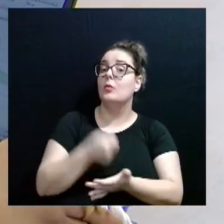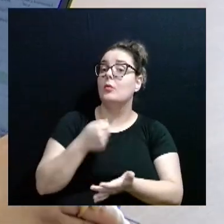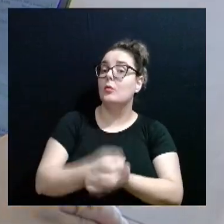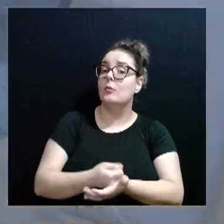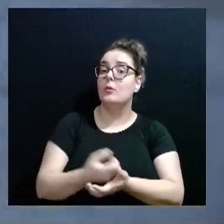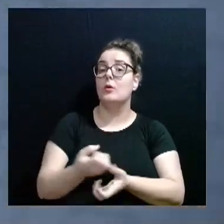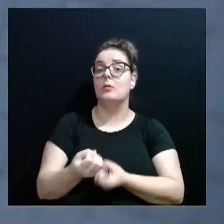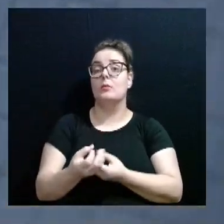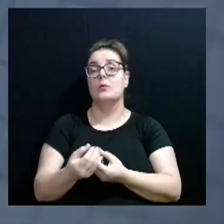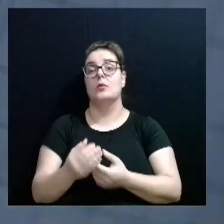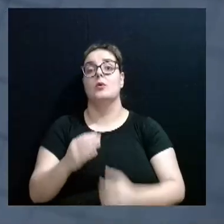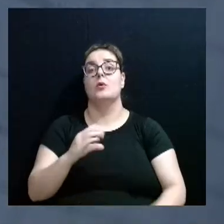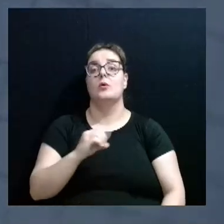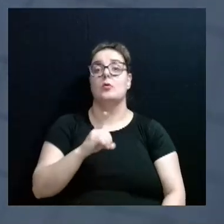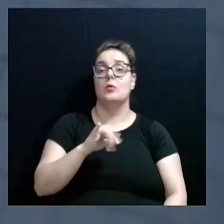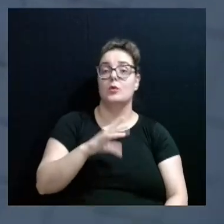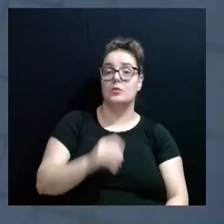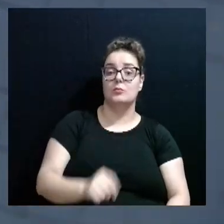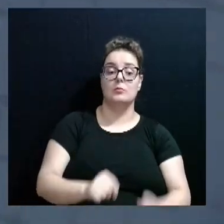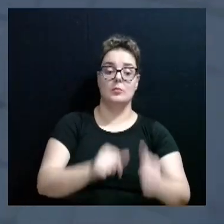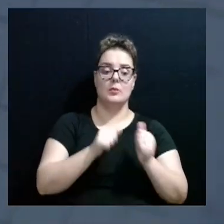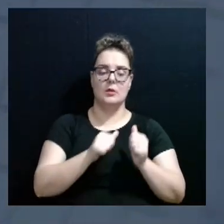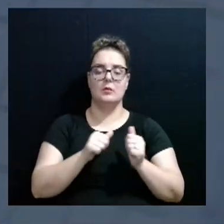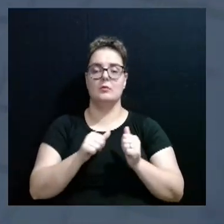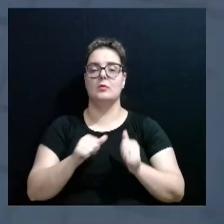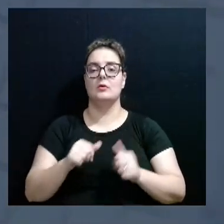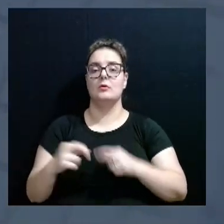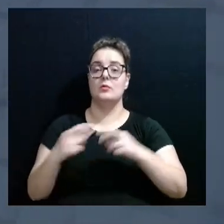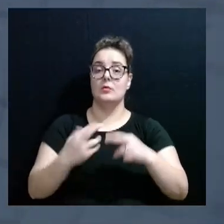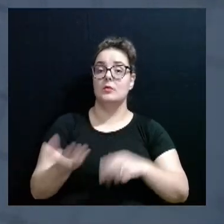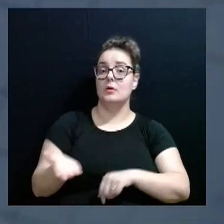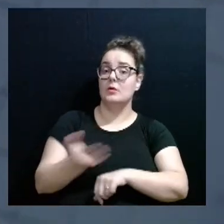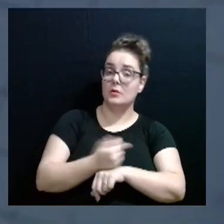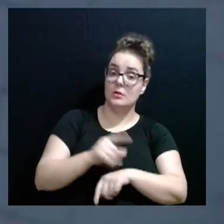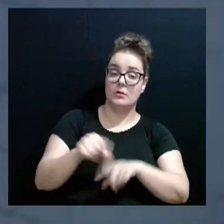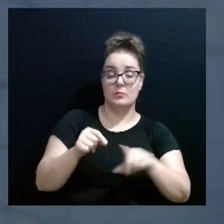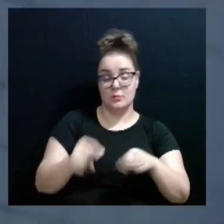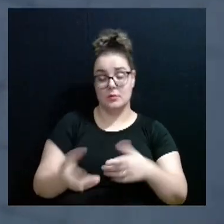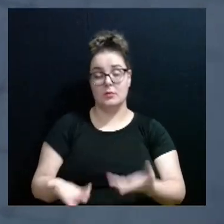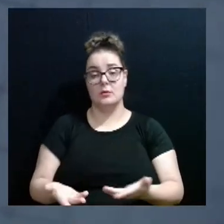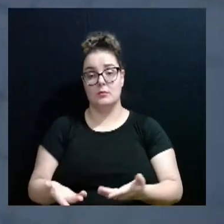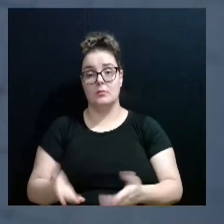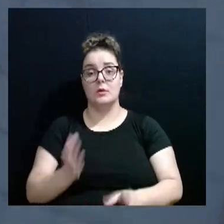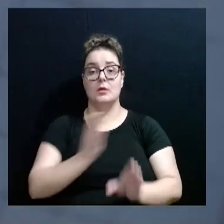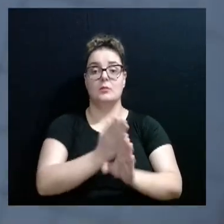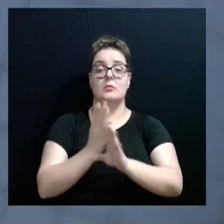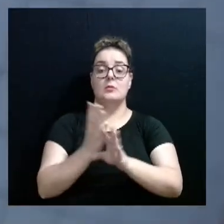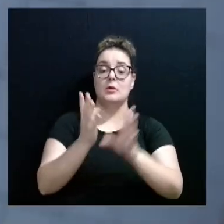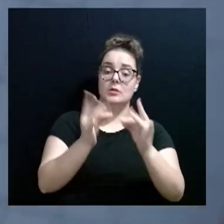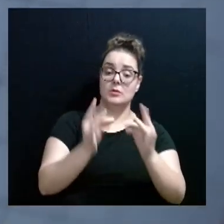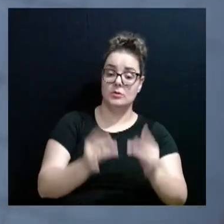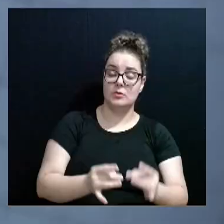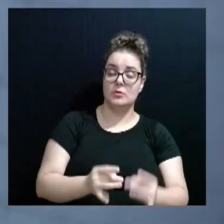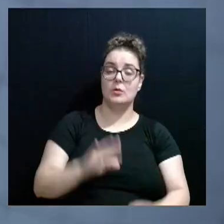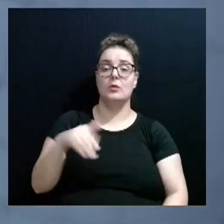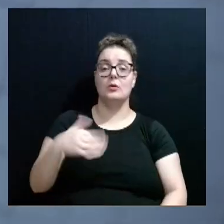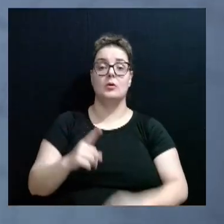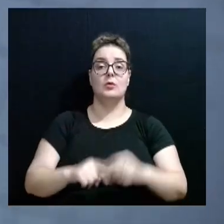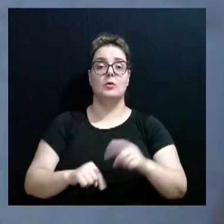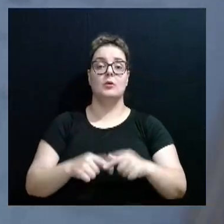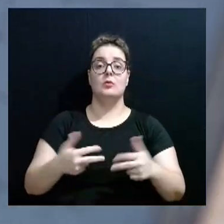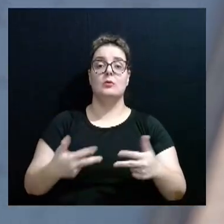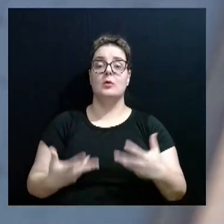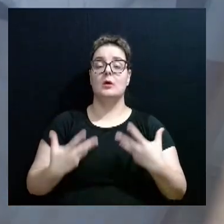Benefício Fiscal. Esse campo, que antes era opcional, serve para identificar detalhadamente quando um produto recebe algum tipo de incentivo